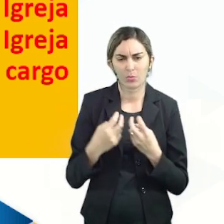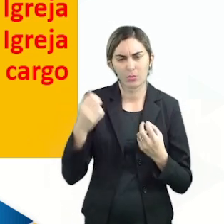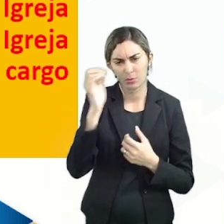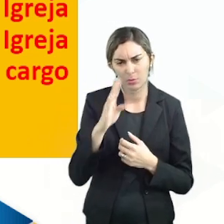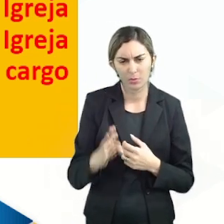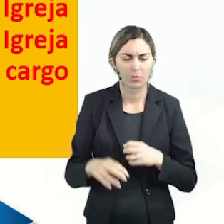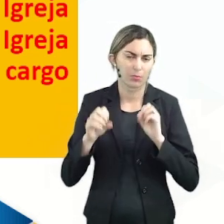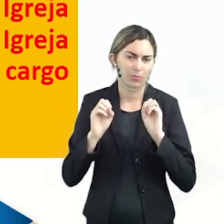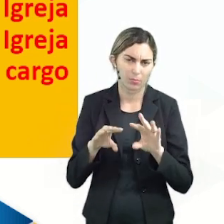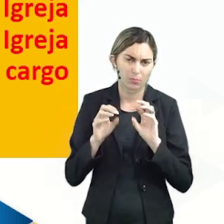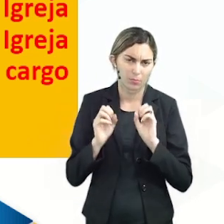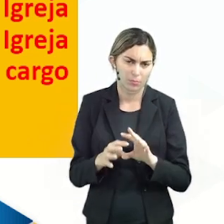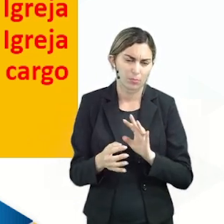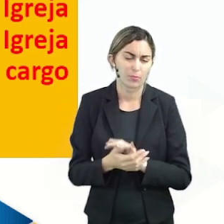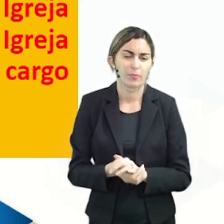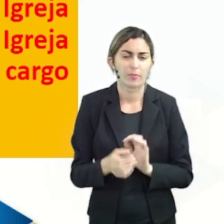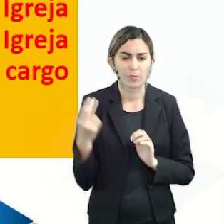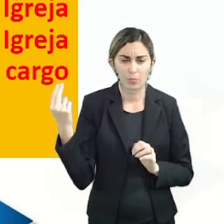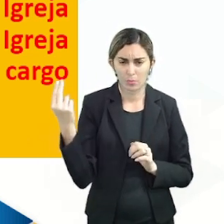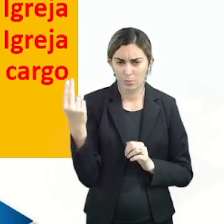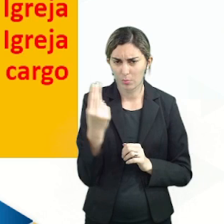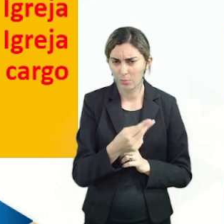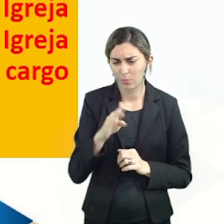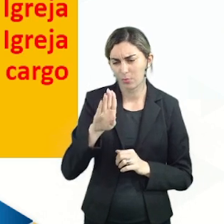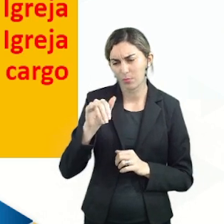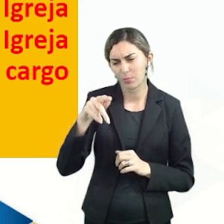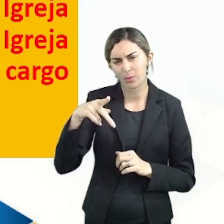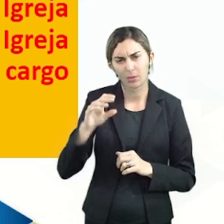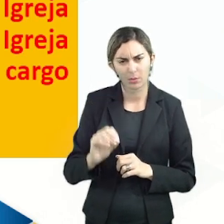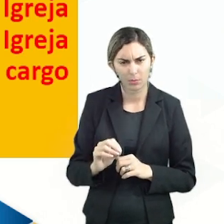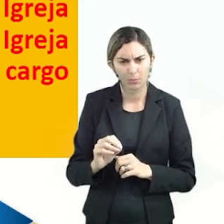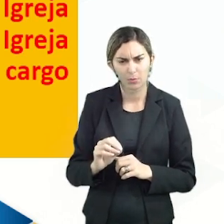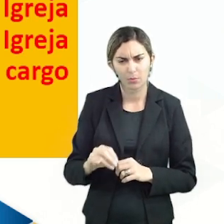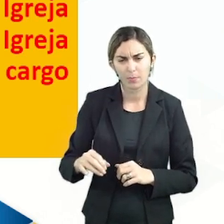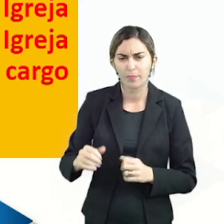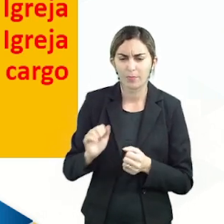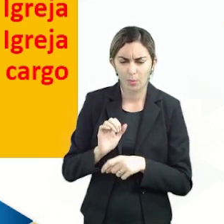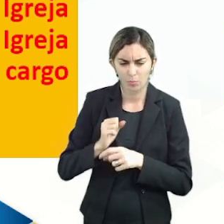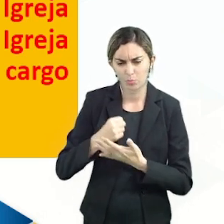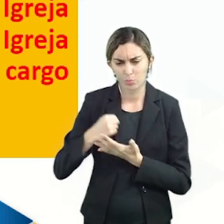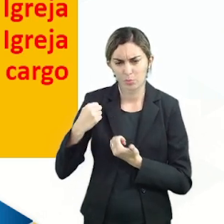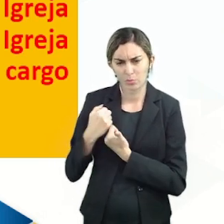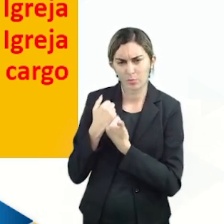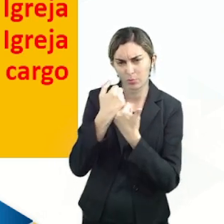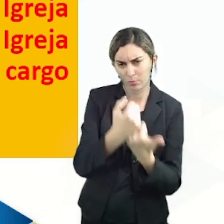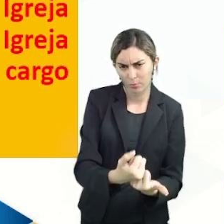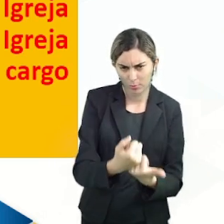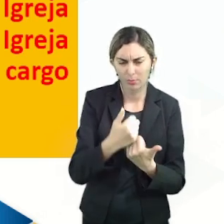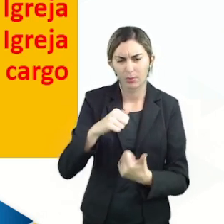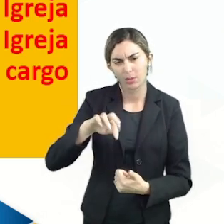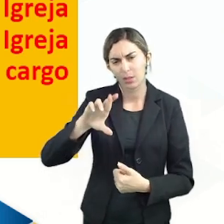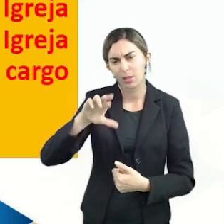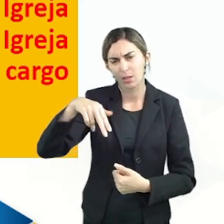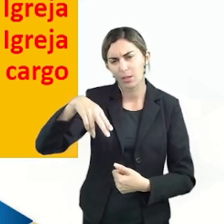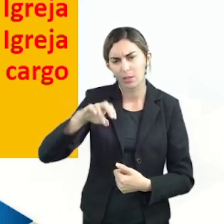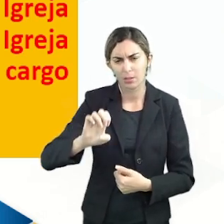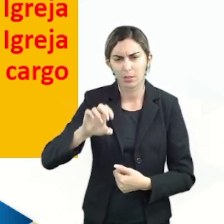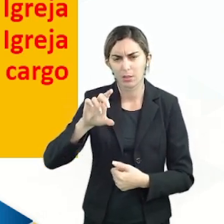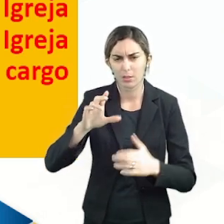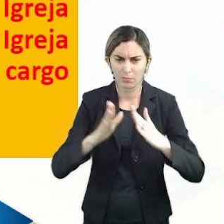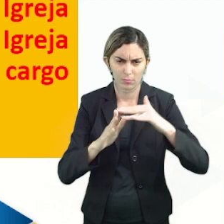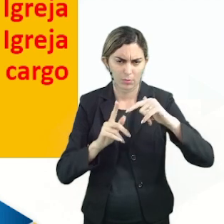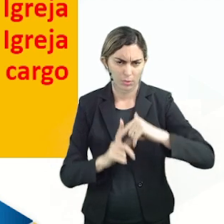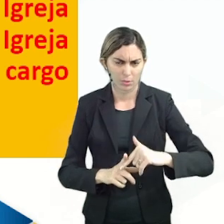de Educação. Foi nomeado bispo auxiliar da Arquidiocese do Rio de